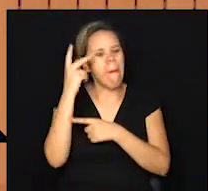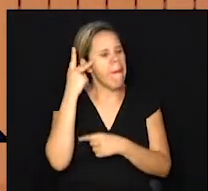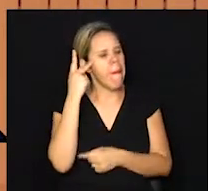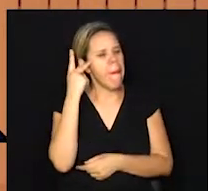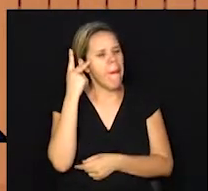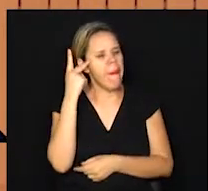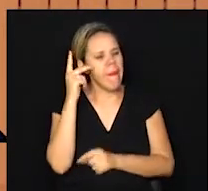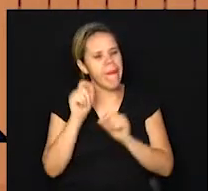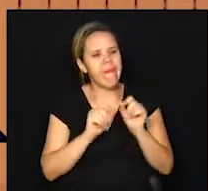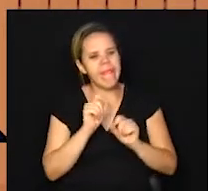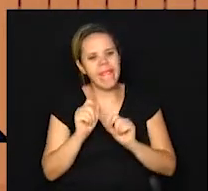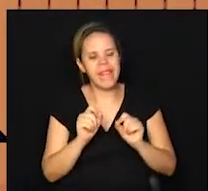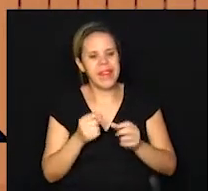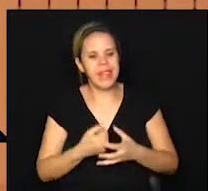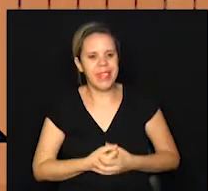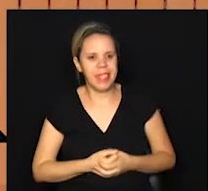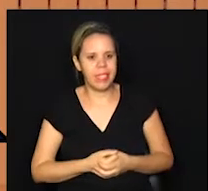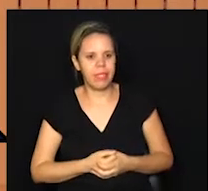Paulo,